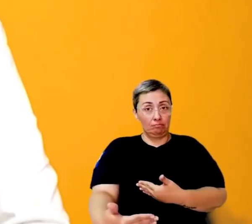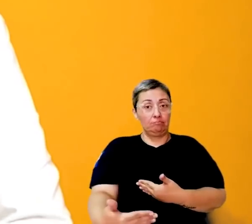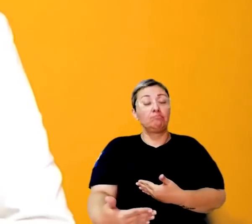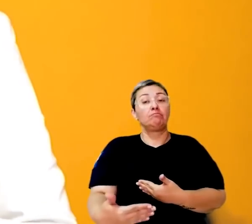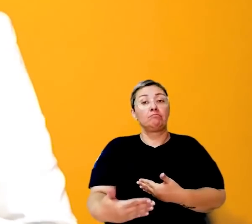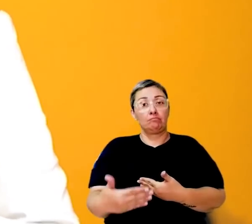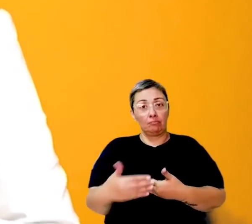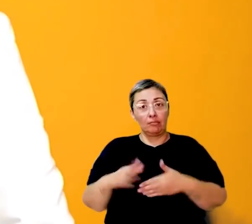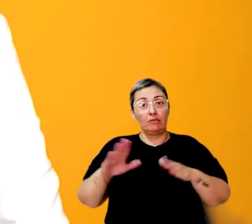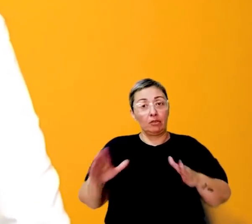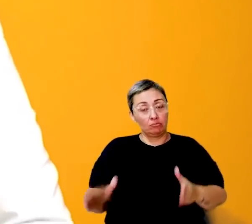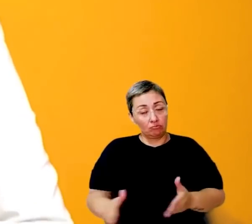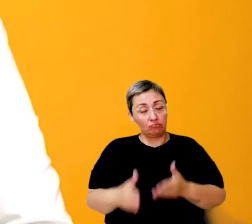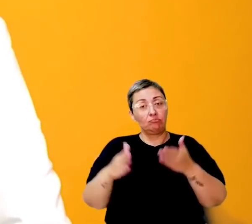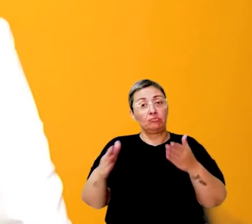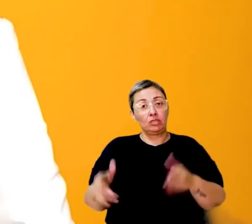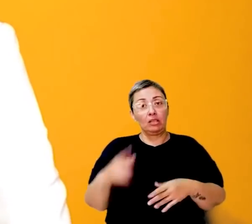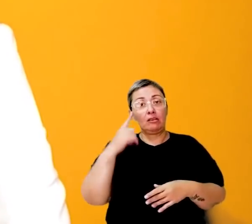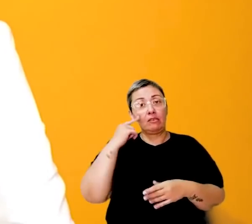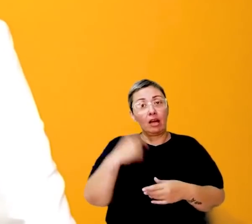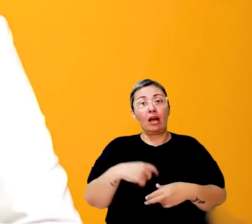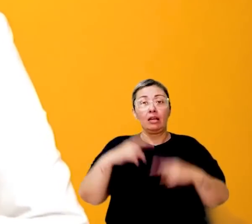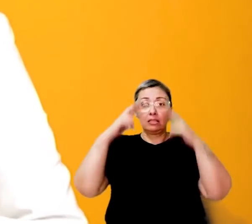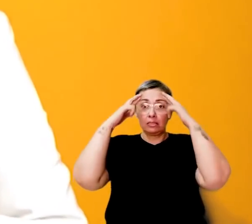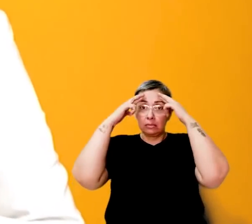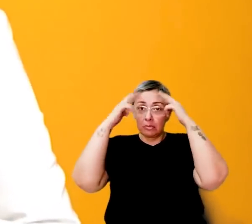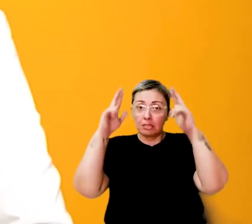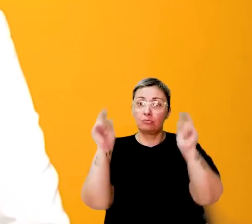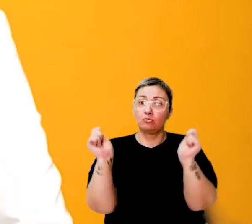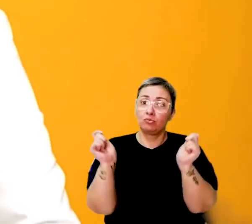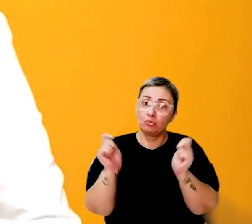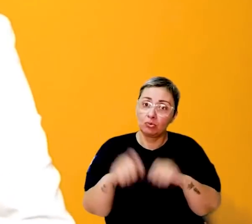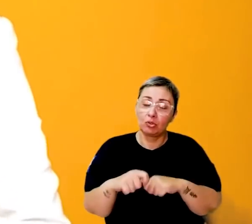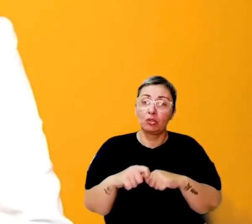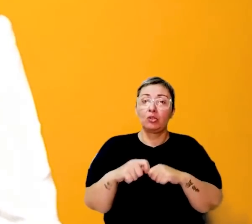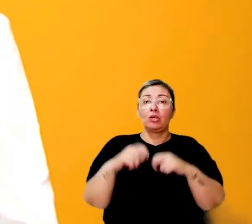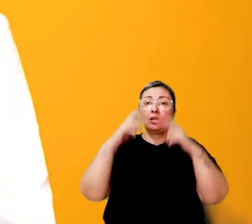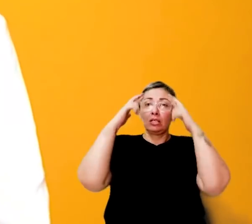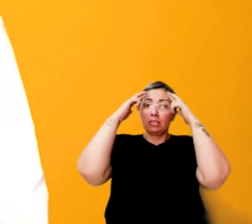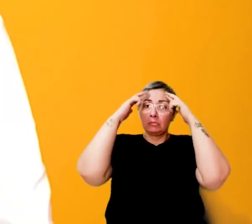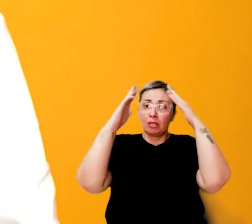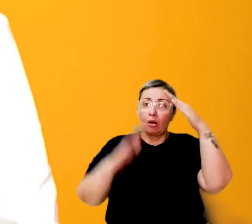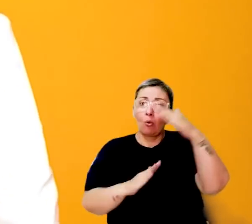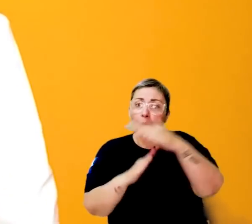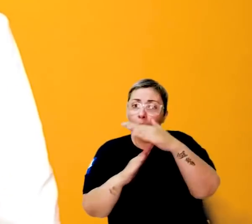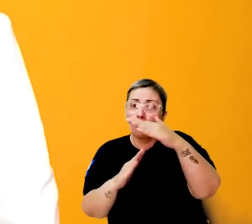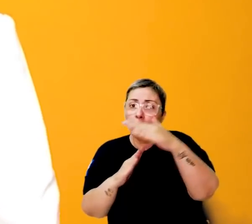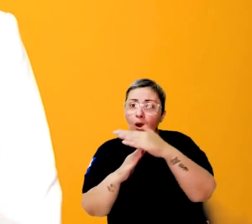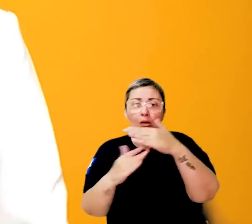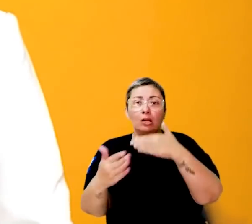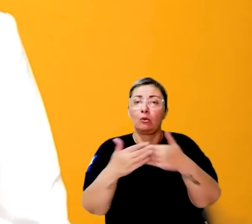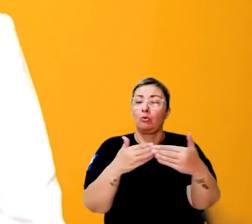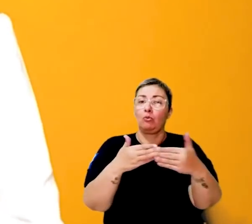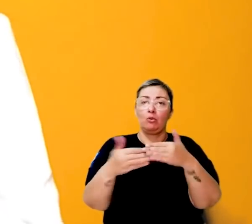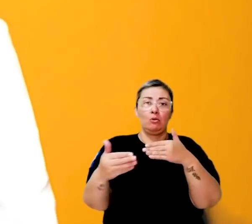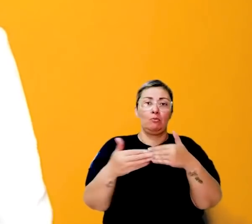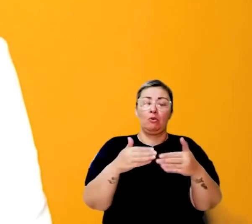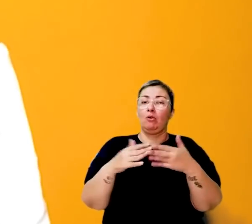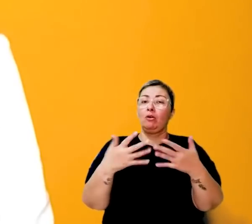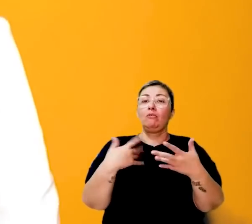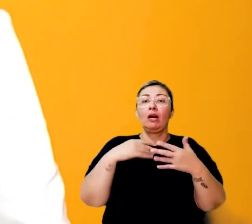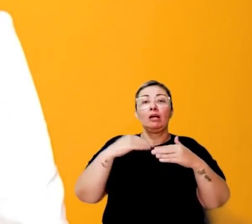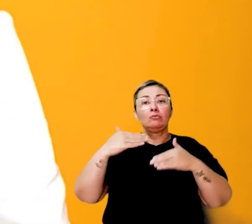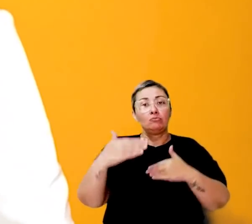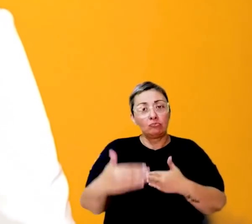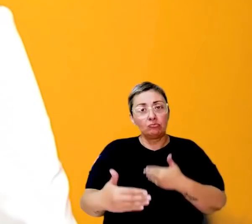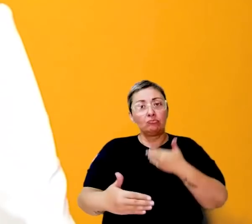criança, respeitando suas potencialidades, respeitando qualquer limitação, não importa. Nós vamos caminhar